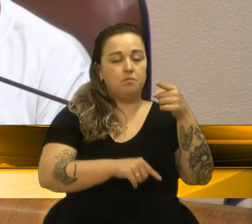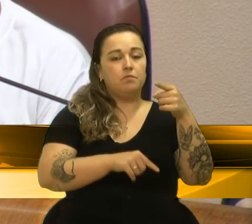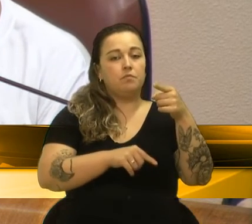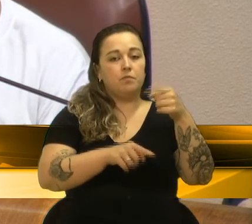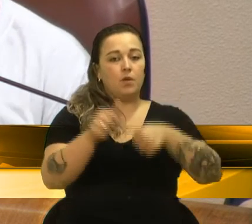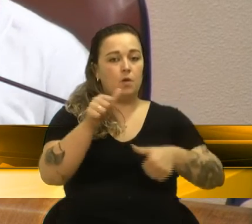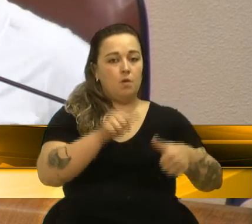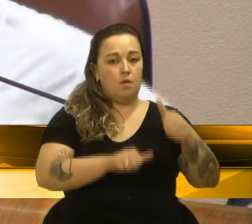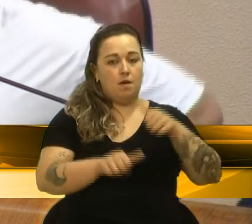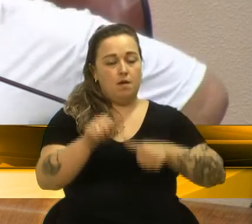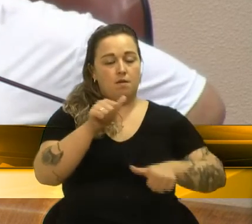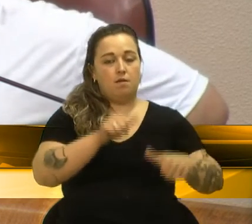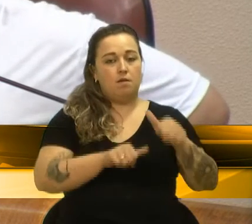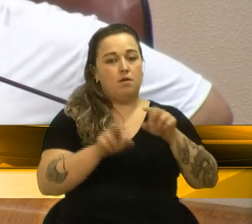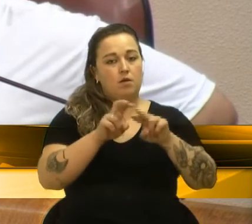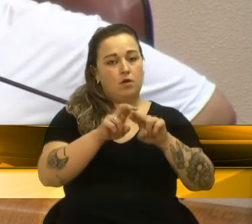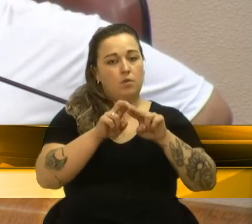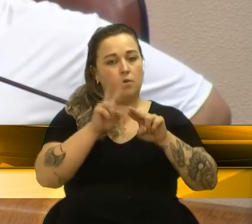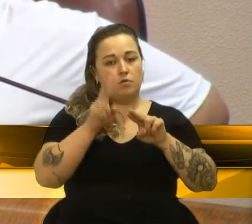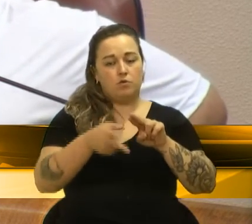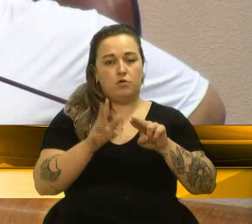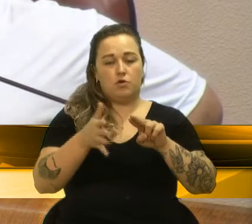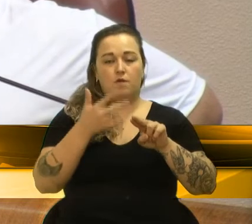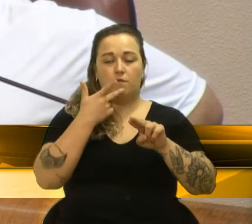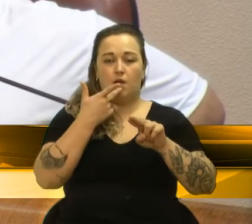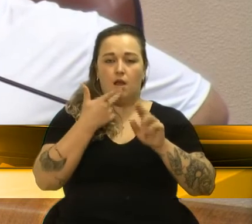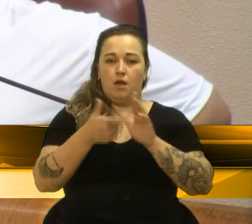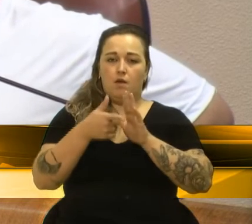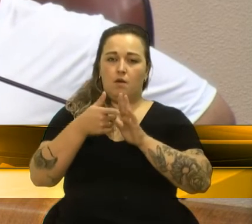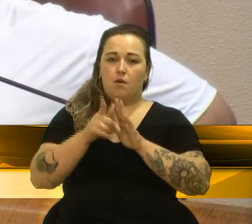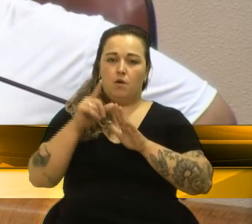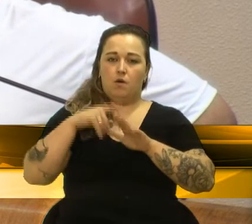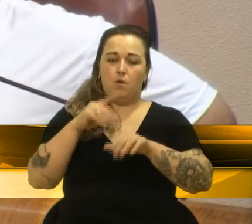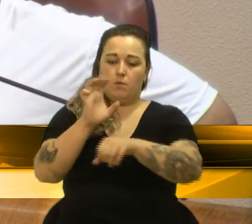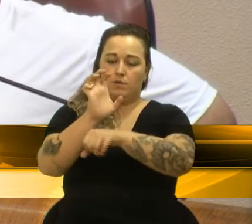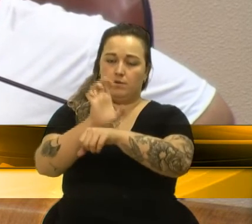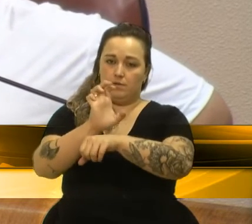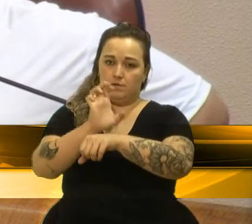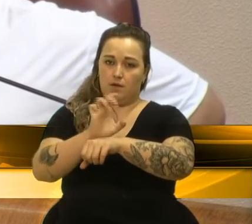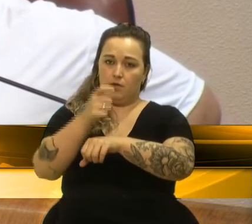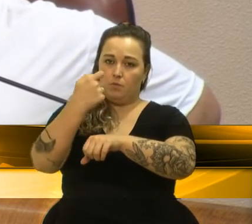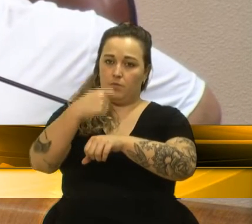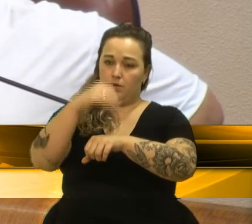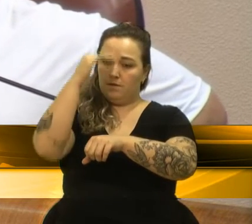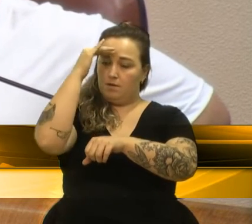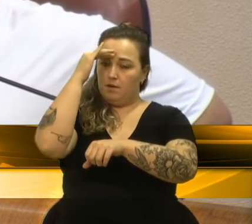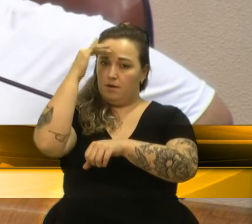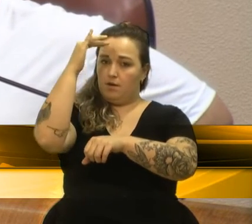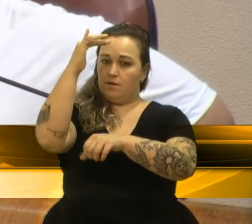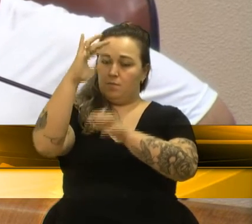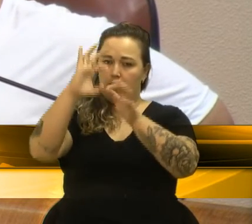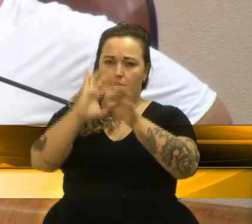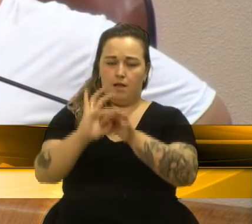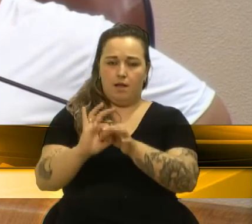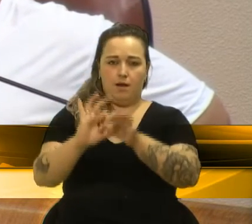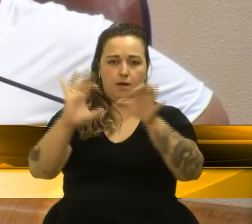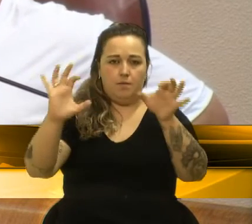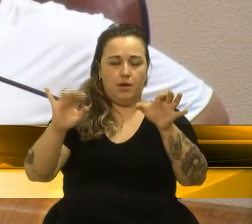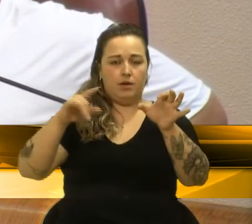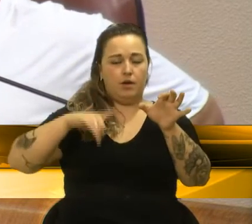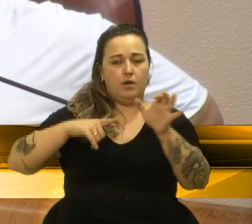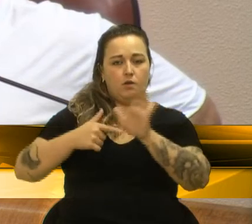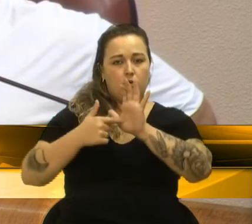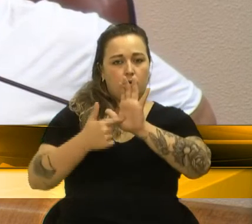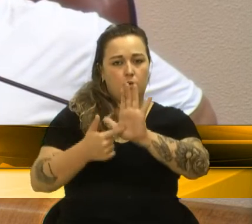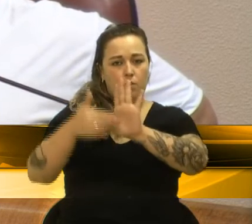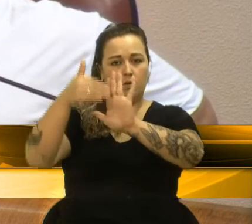qualificado. Como já dito, o Estado possui dever constitucional de garantir o cumprimento mais amplo possível das liberdades civis, a fim de cumprir